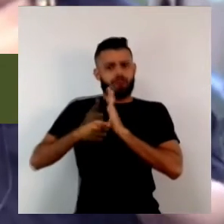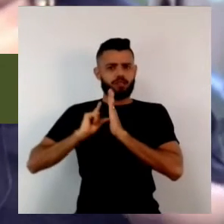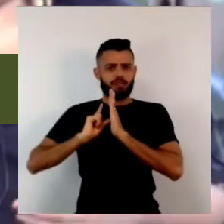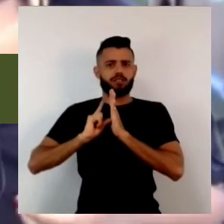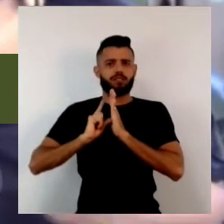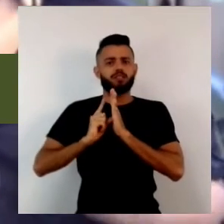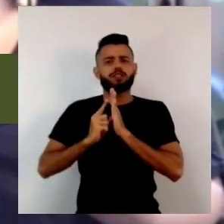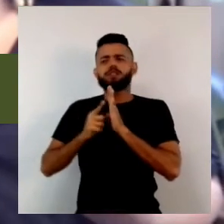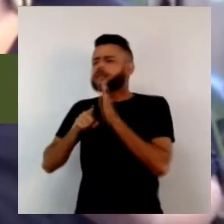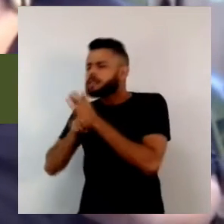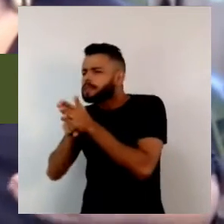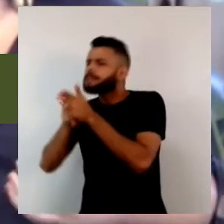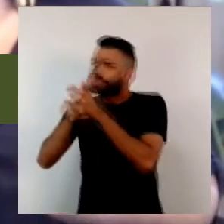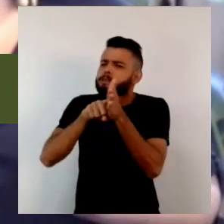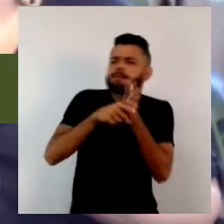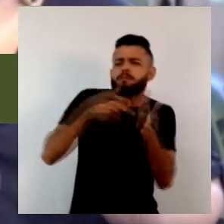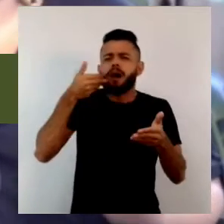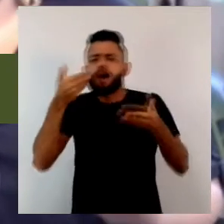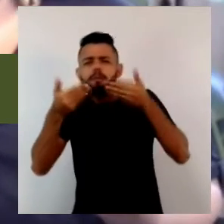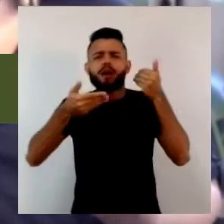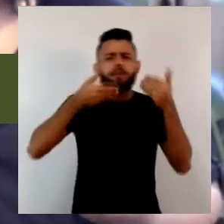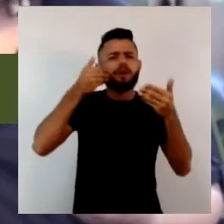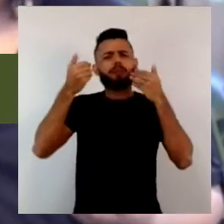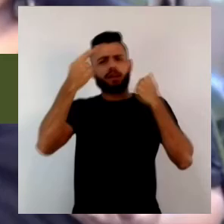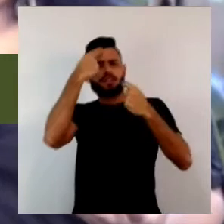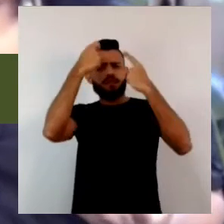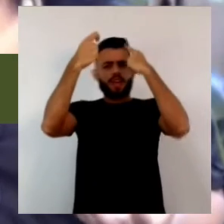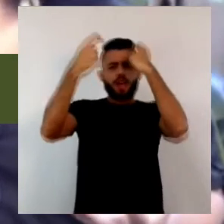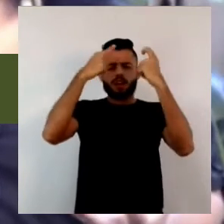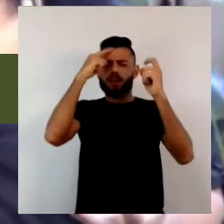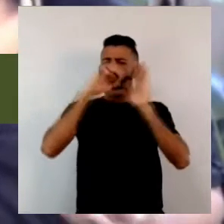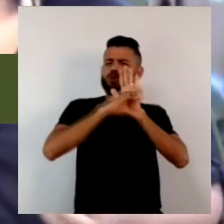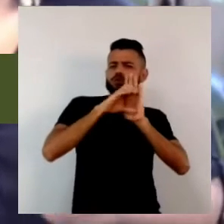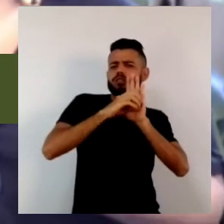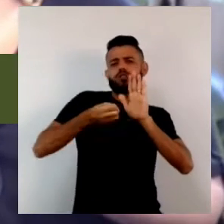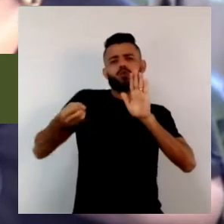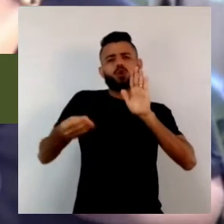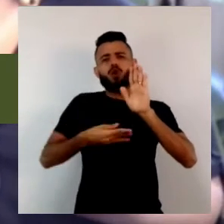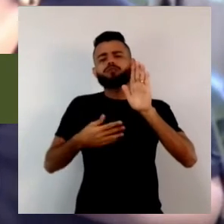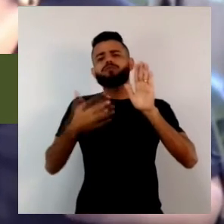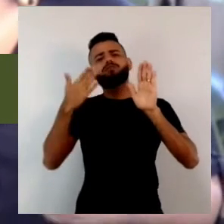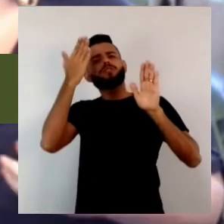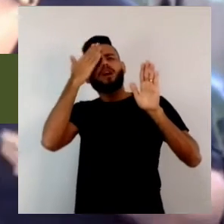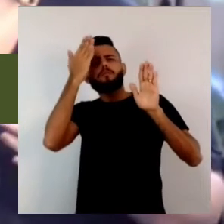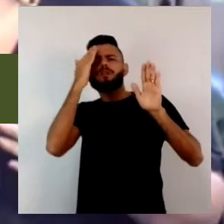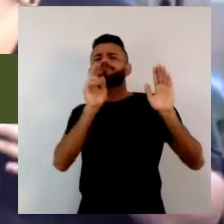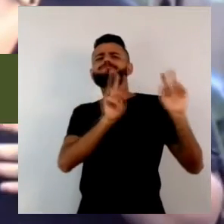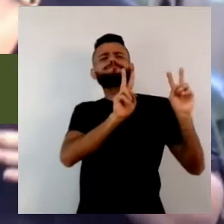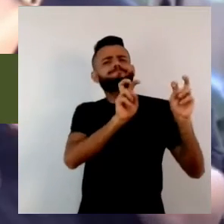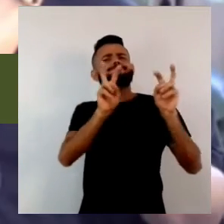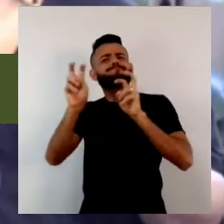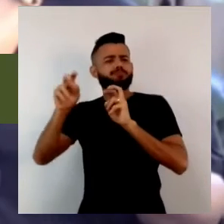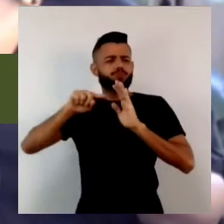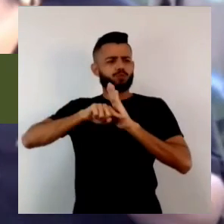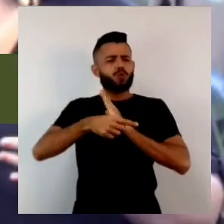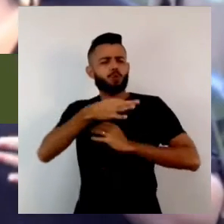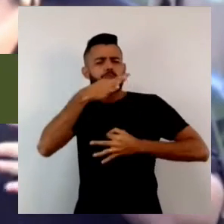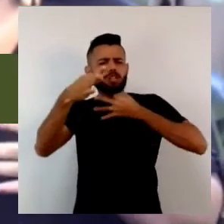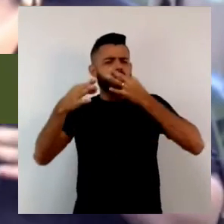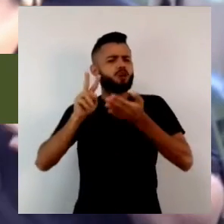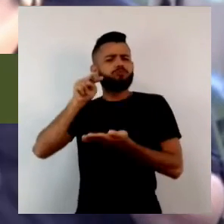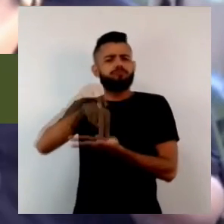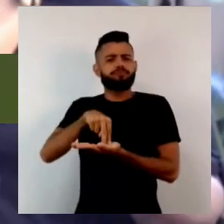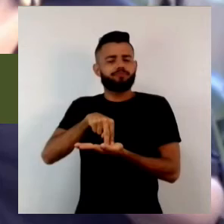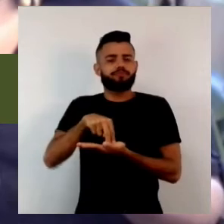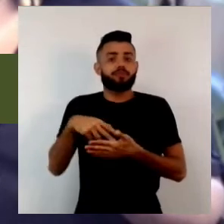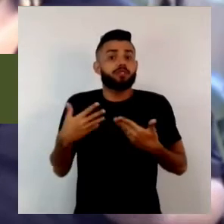desenvolver ideias, conceitos e posicionamentos sobre determinado assunto. Pensando nisso, hoje vamos falar muito sobre